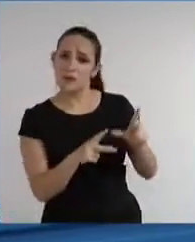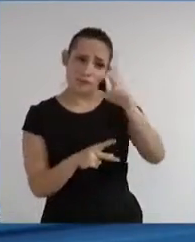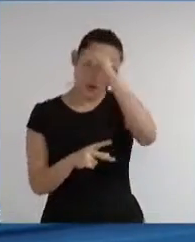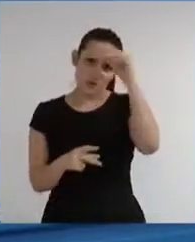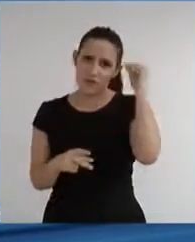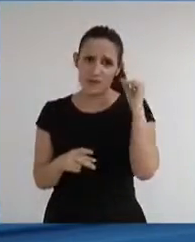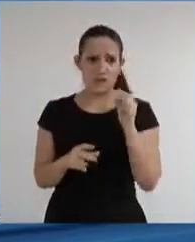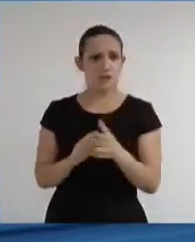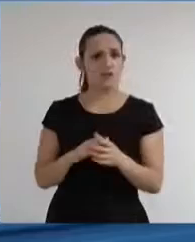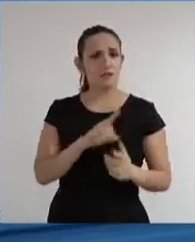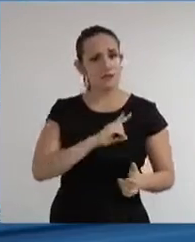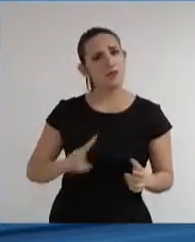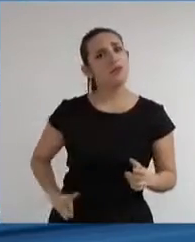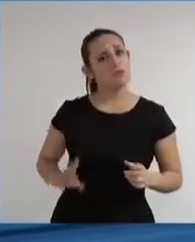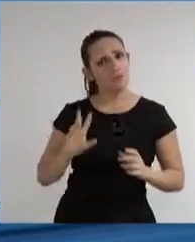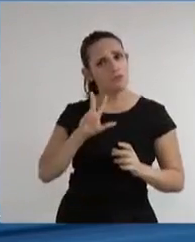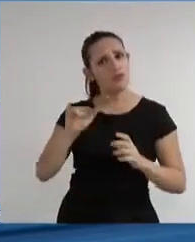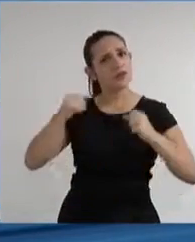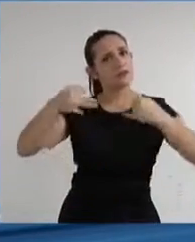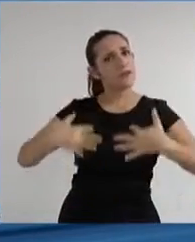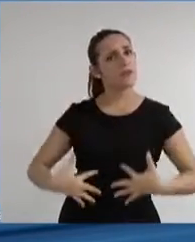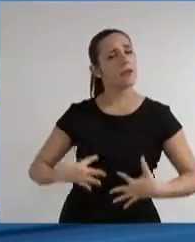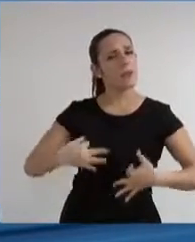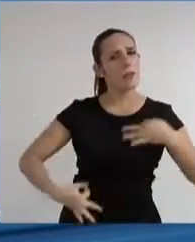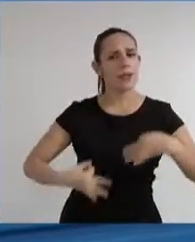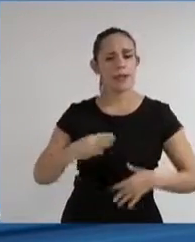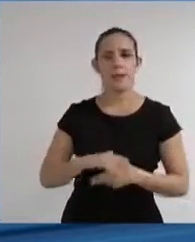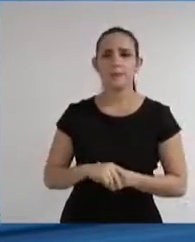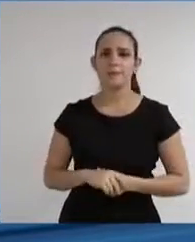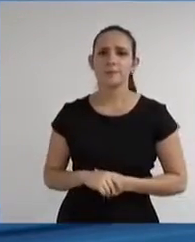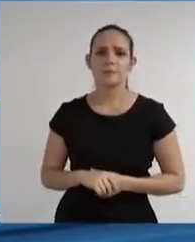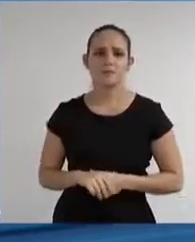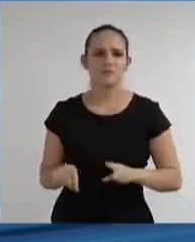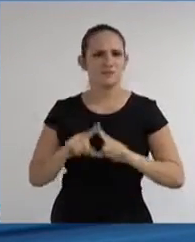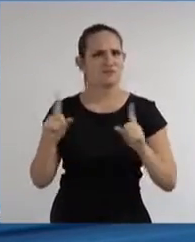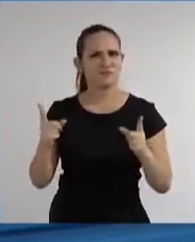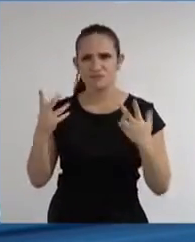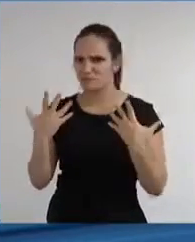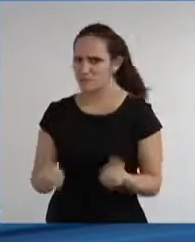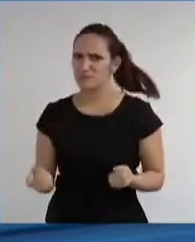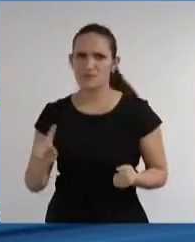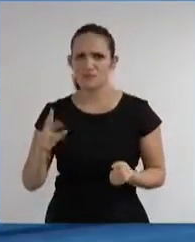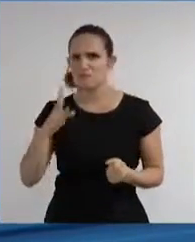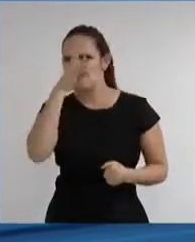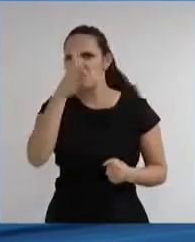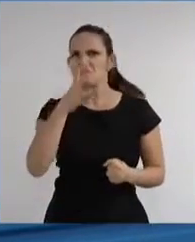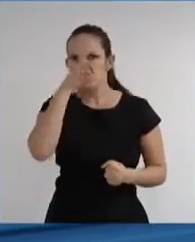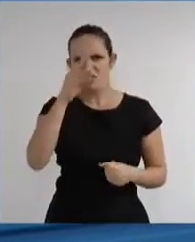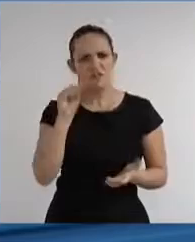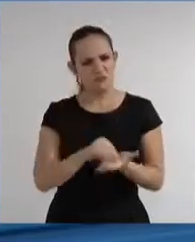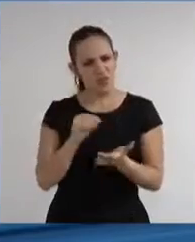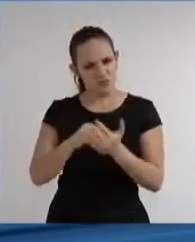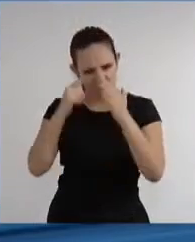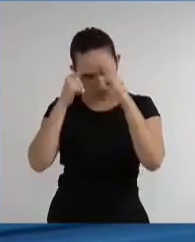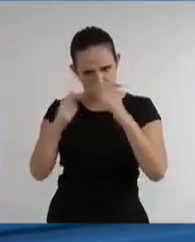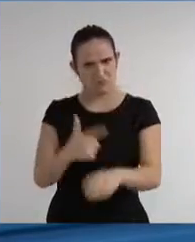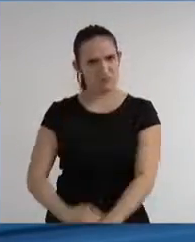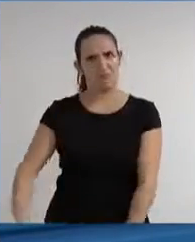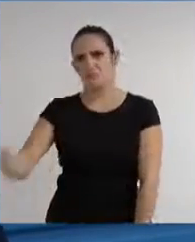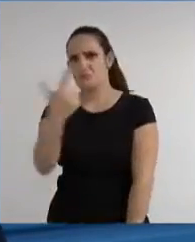os vereadores vão se defender na Justiça. Esse tipo de intromissão, de falta de respeito,